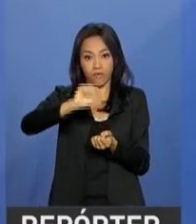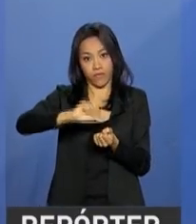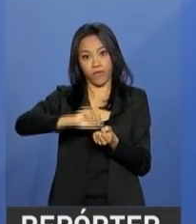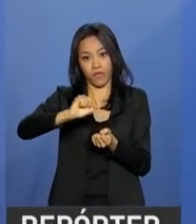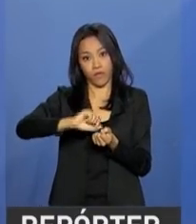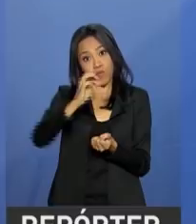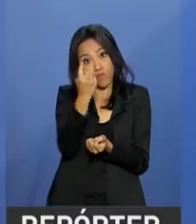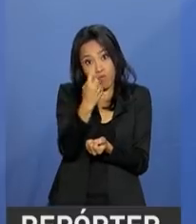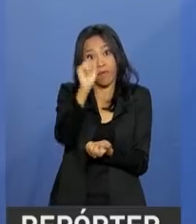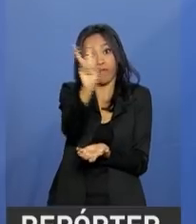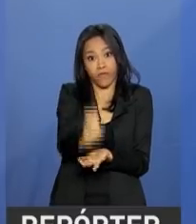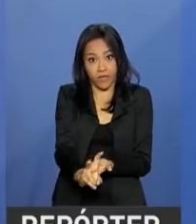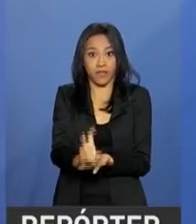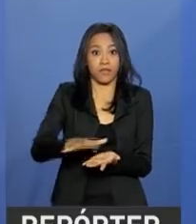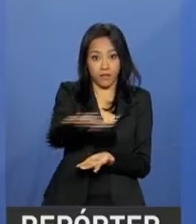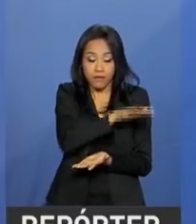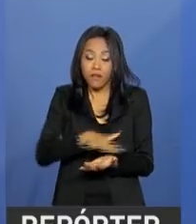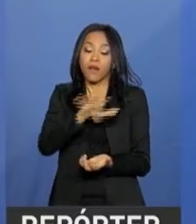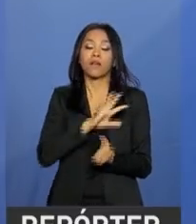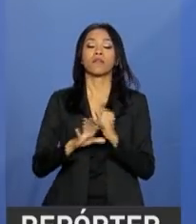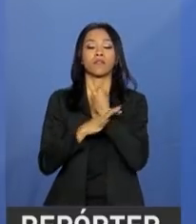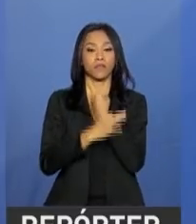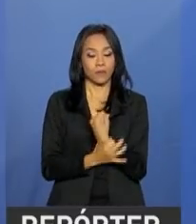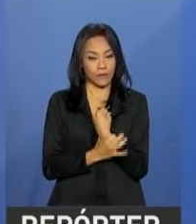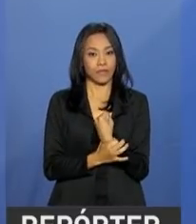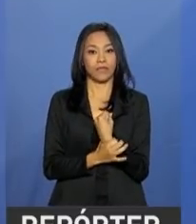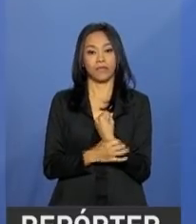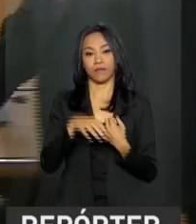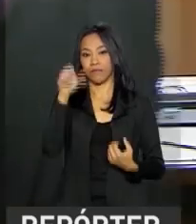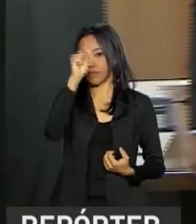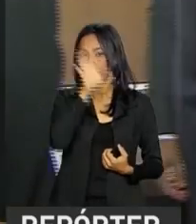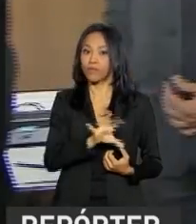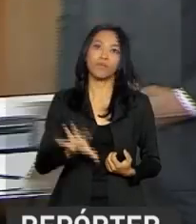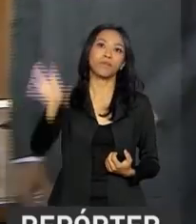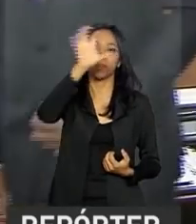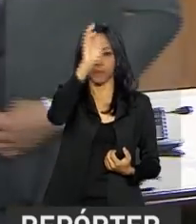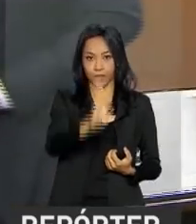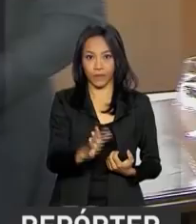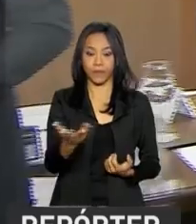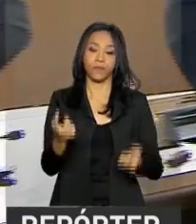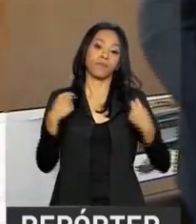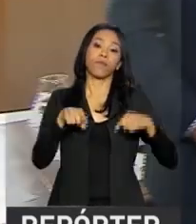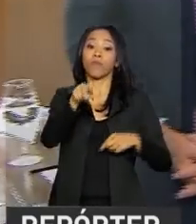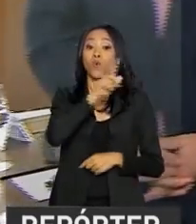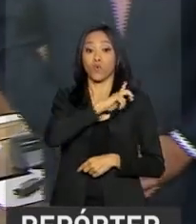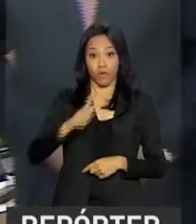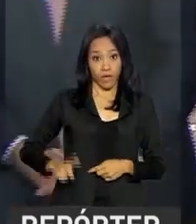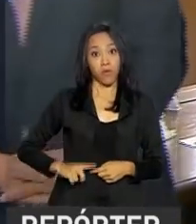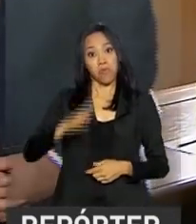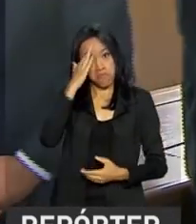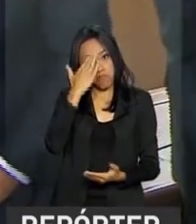eu de uma só vez na segurança pública de toda a federação os governadores aprovaram a injeção de recursos